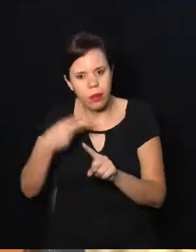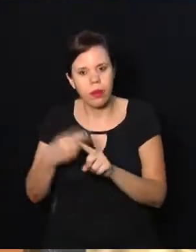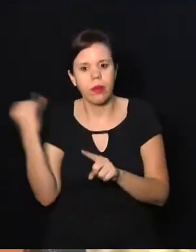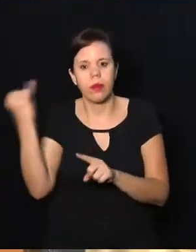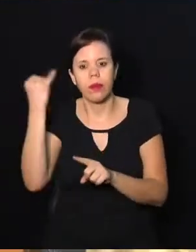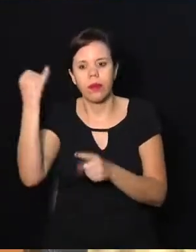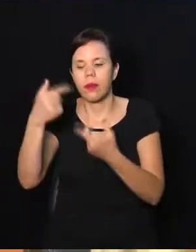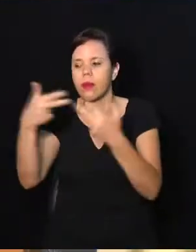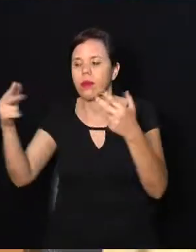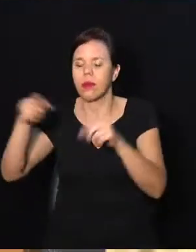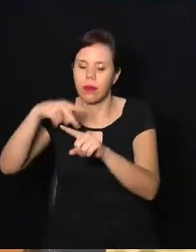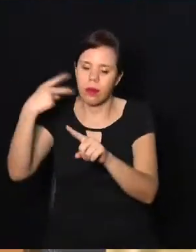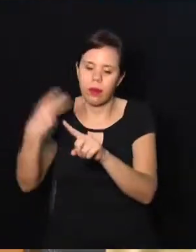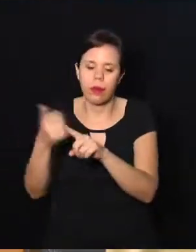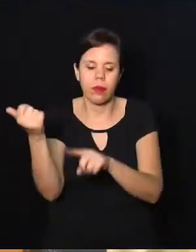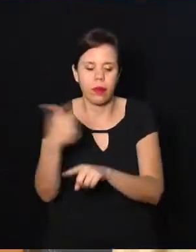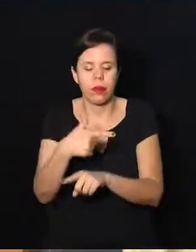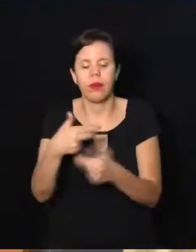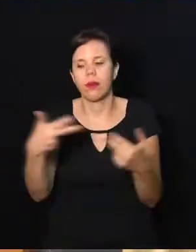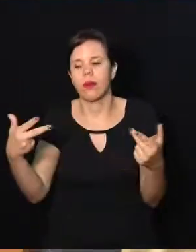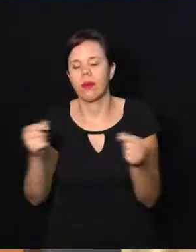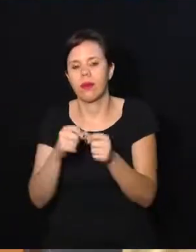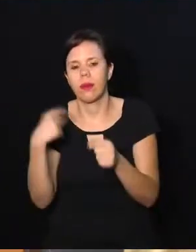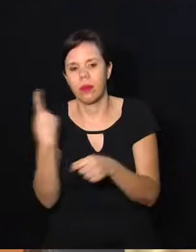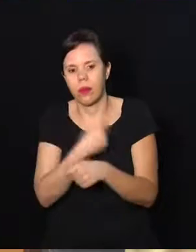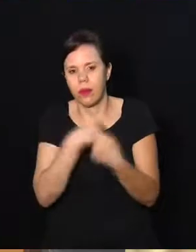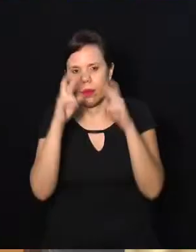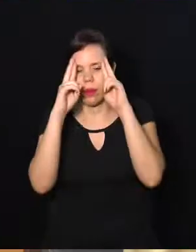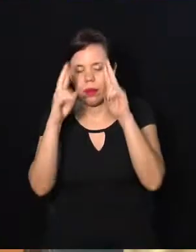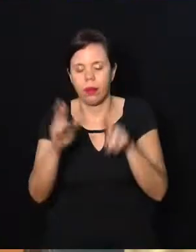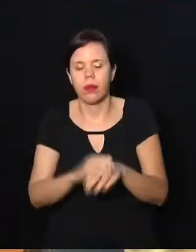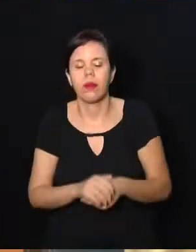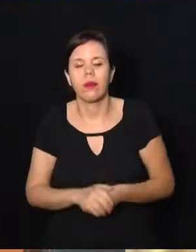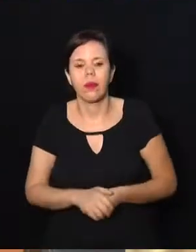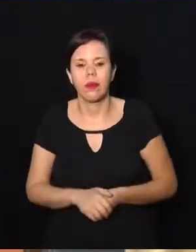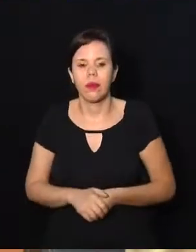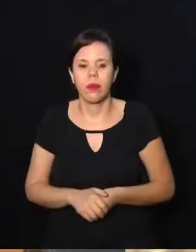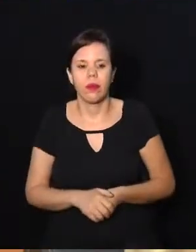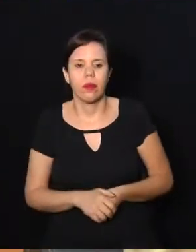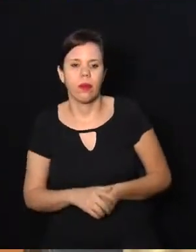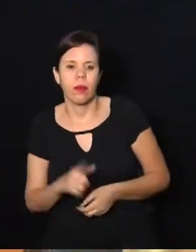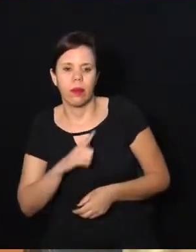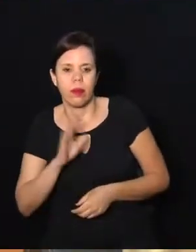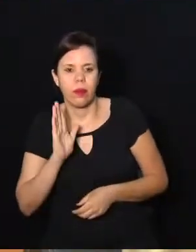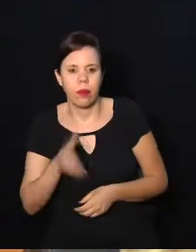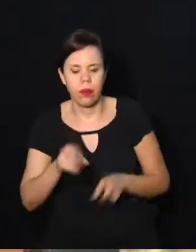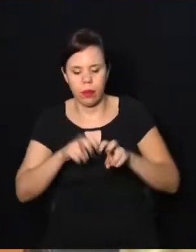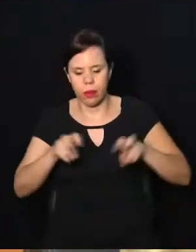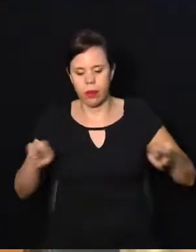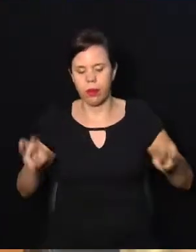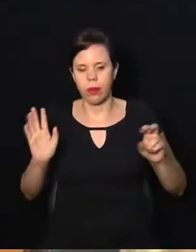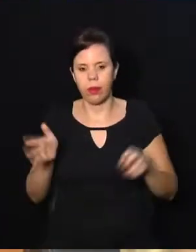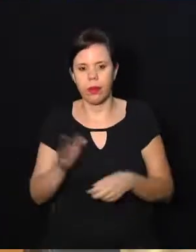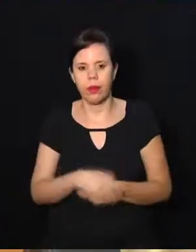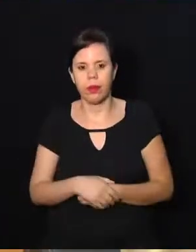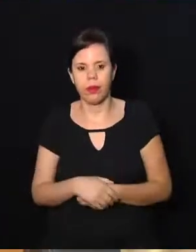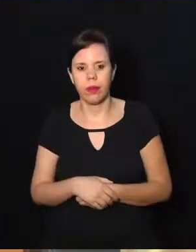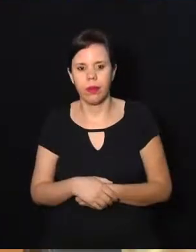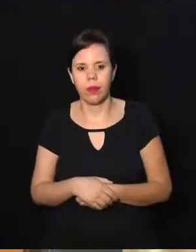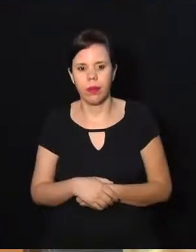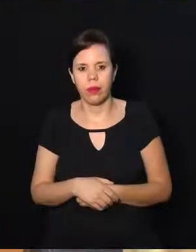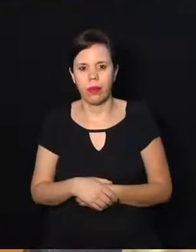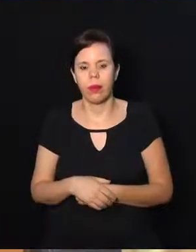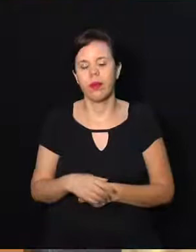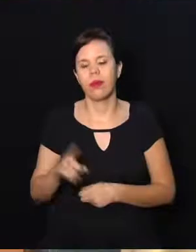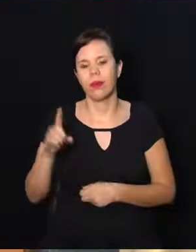muita coisa, mais que tudo, e que nós precisamos respeitá-la. Nós estamos aqui já à mesa formada, nós estamos com o diácono